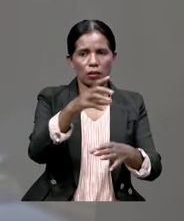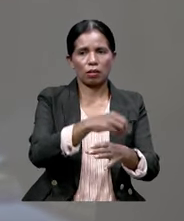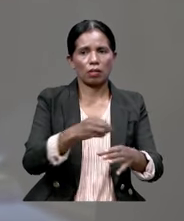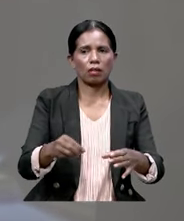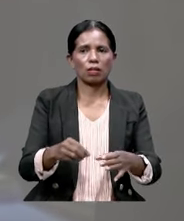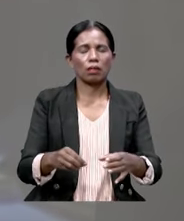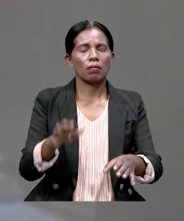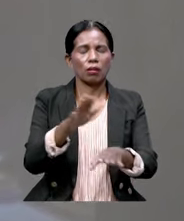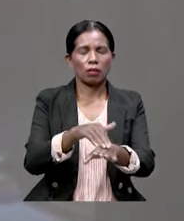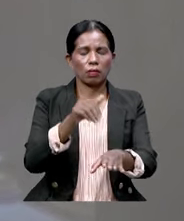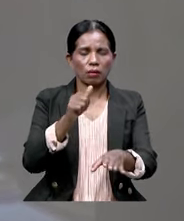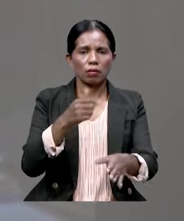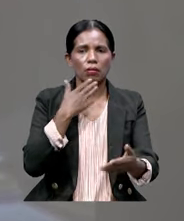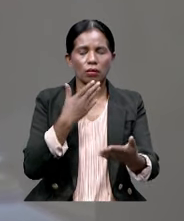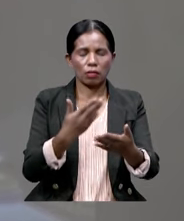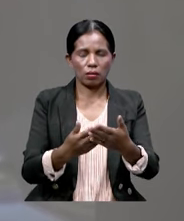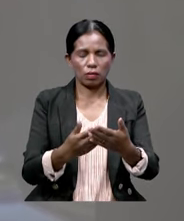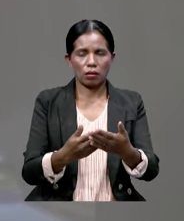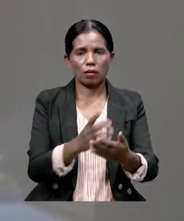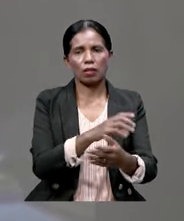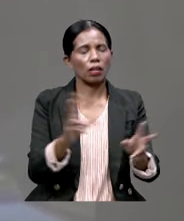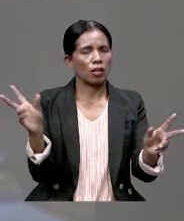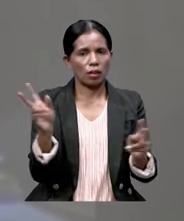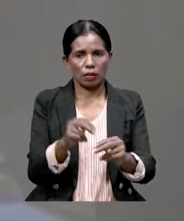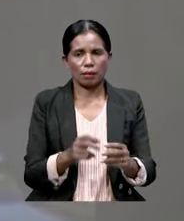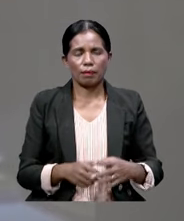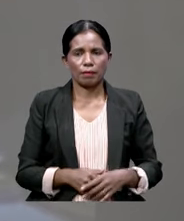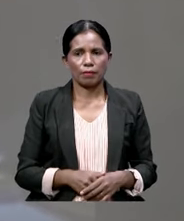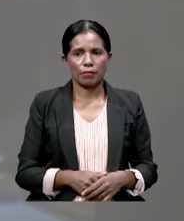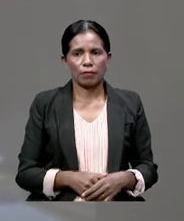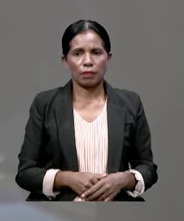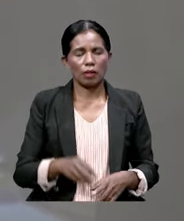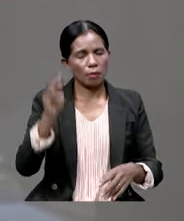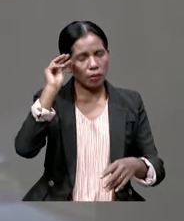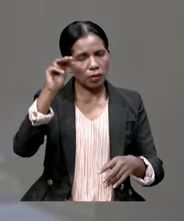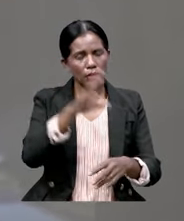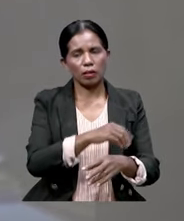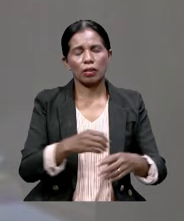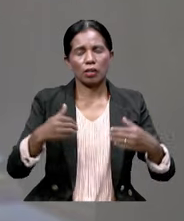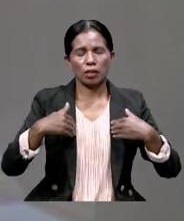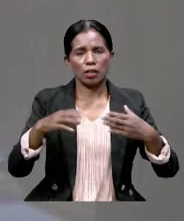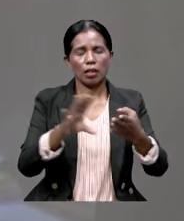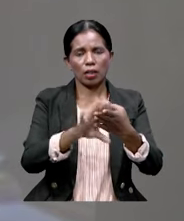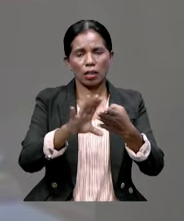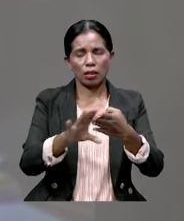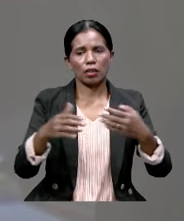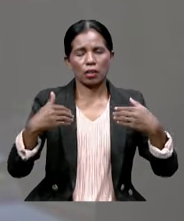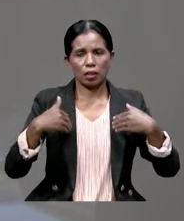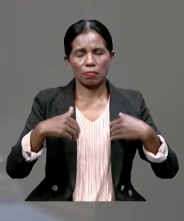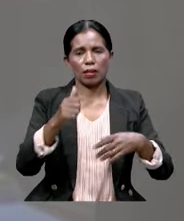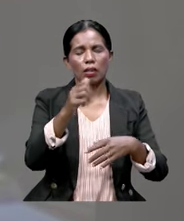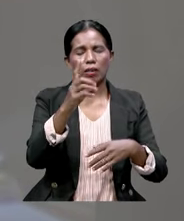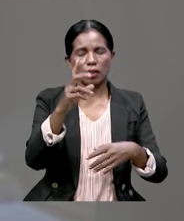nebe afeita ba qualidade obras referer Galai. E senhor ministro, e a carta oficial Rumah Galai, ba ADN